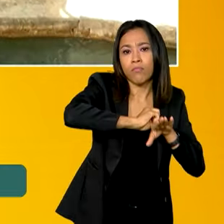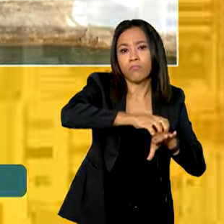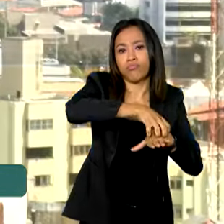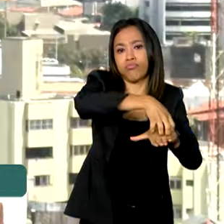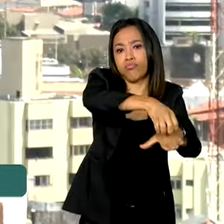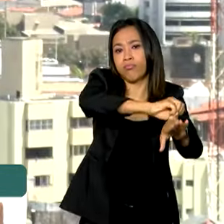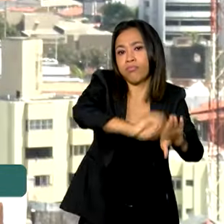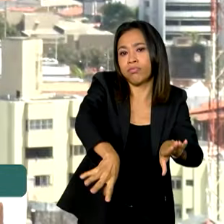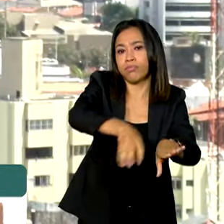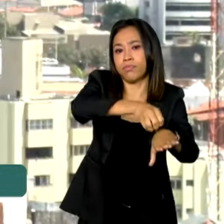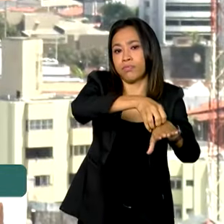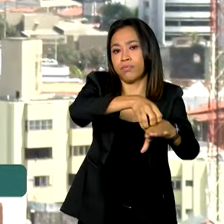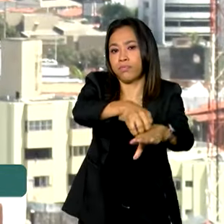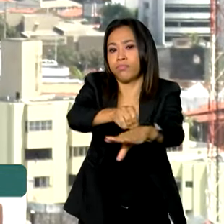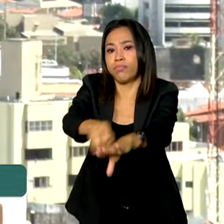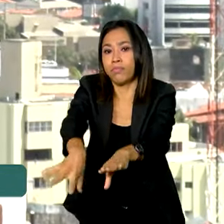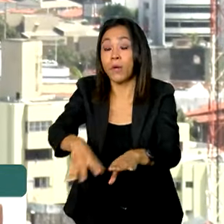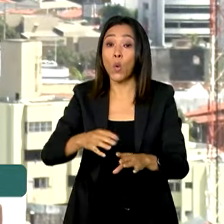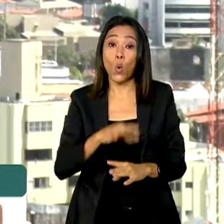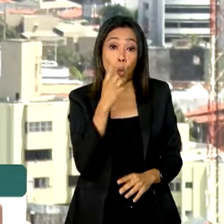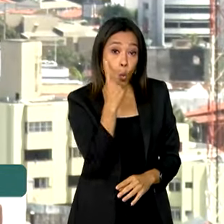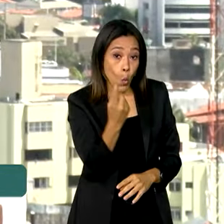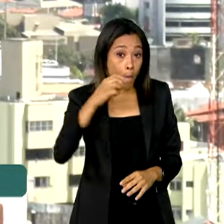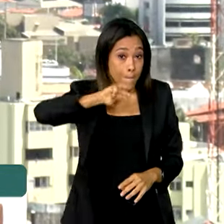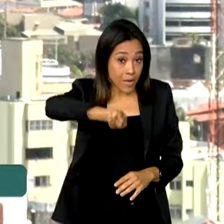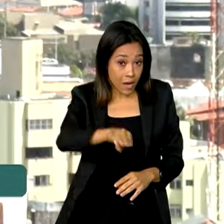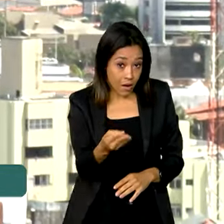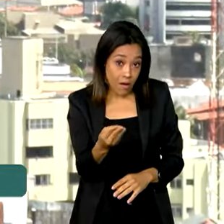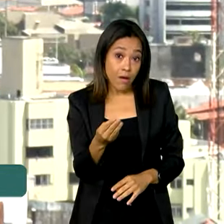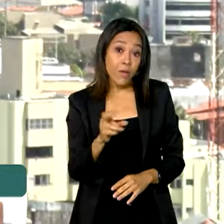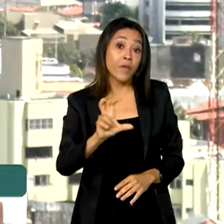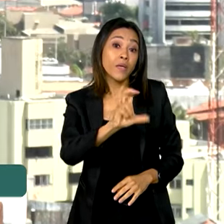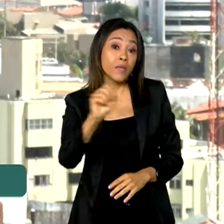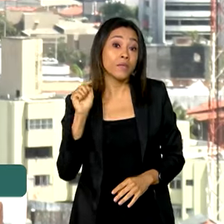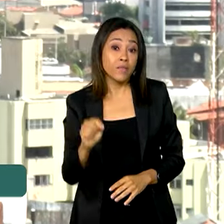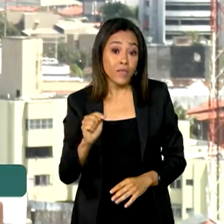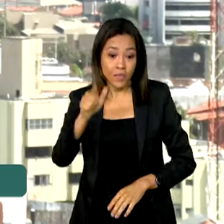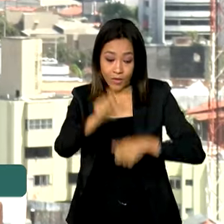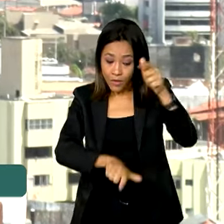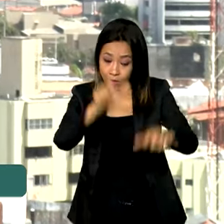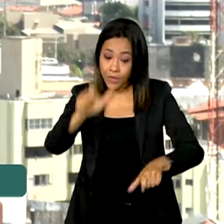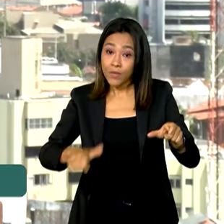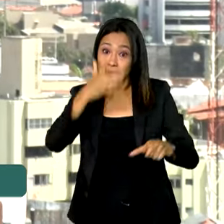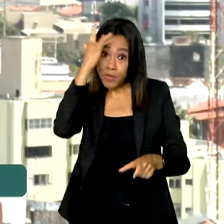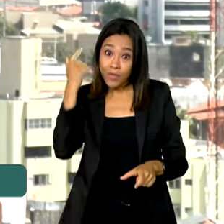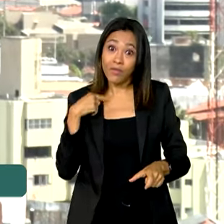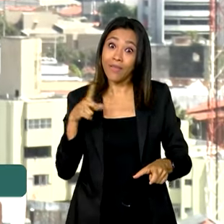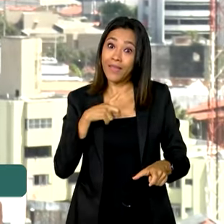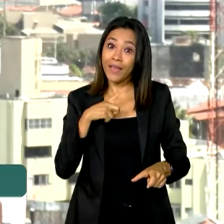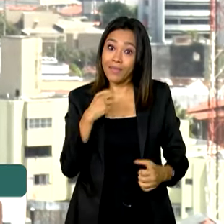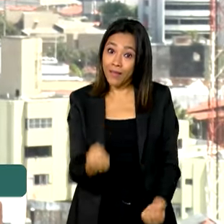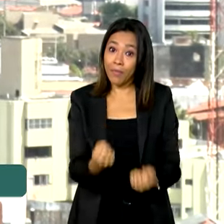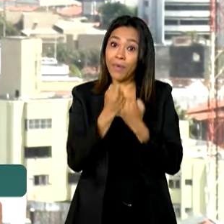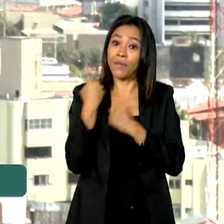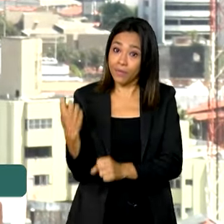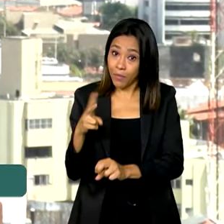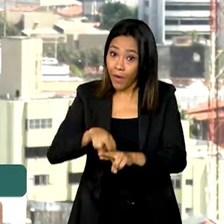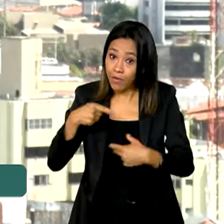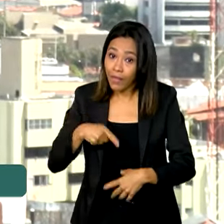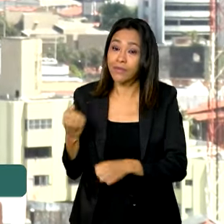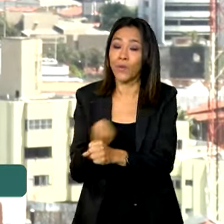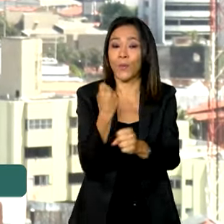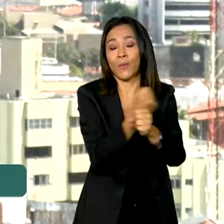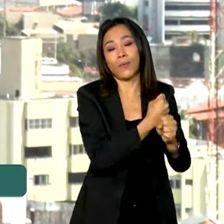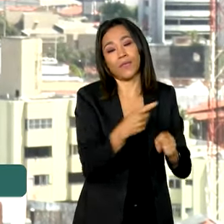Grande do Norte. Cerca de 1,5 milhão de habitantes vão ser beneficiados com essas obras, além de outras diversas ações